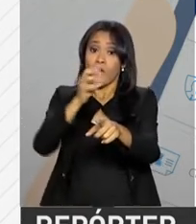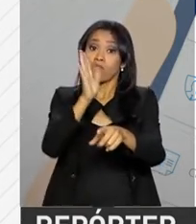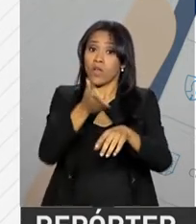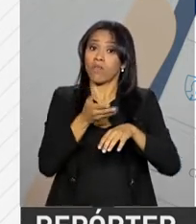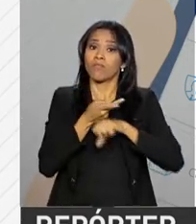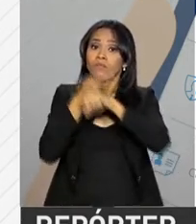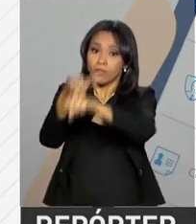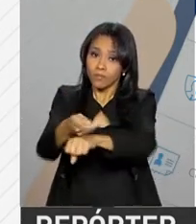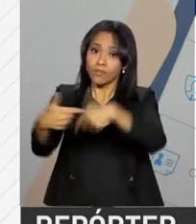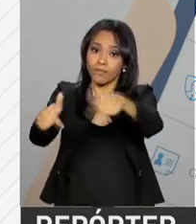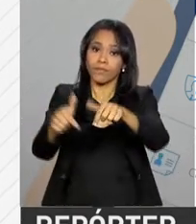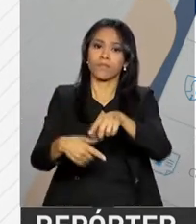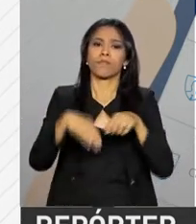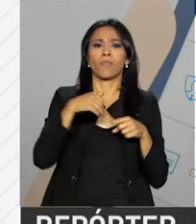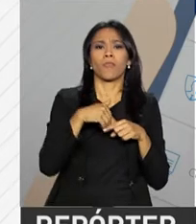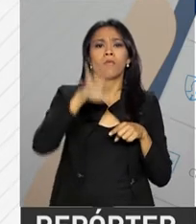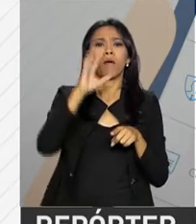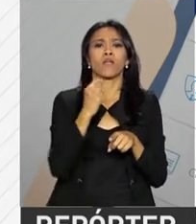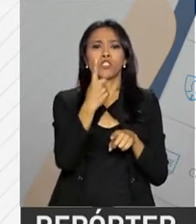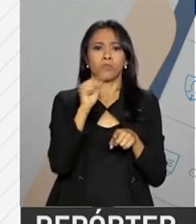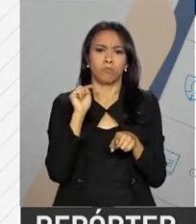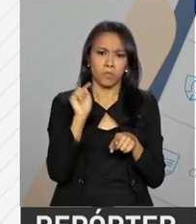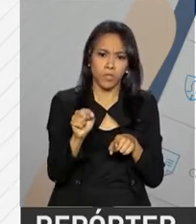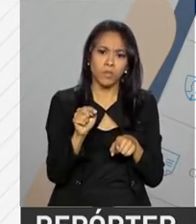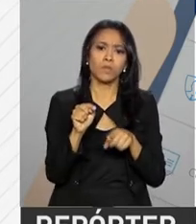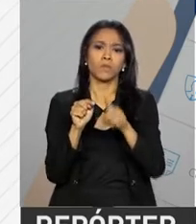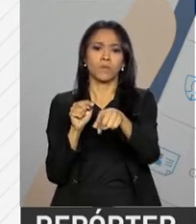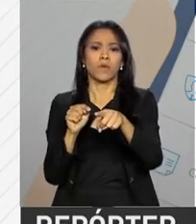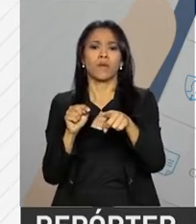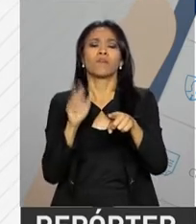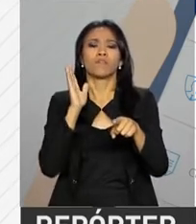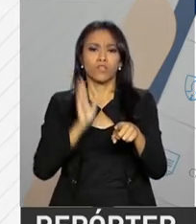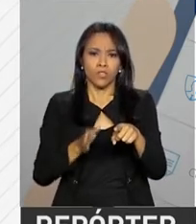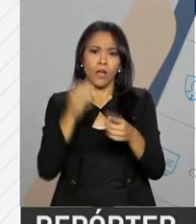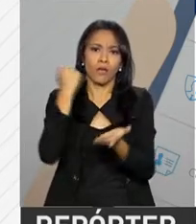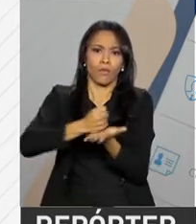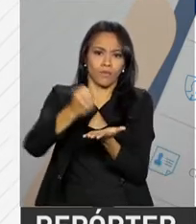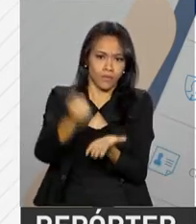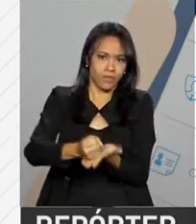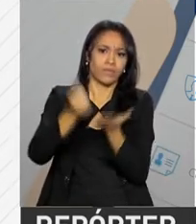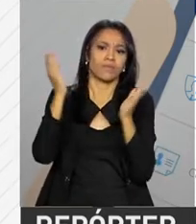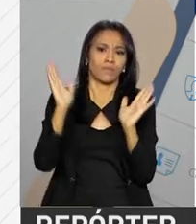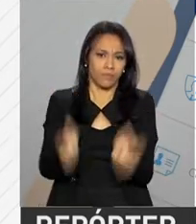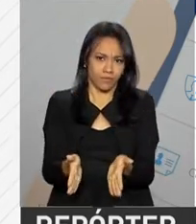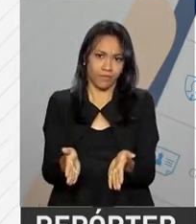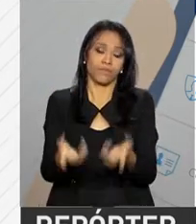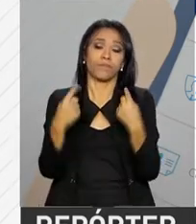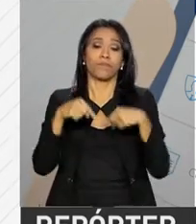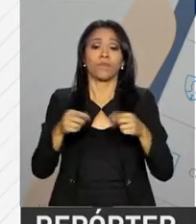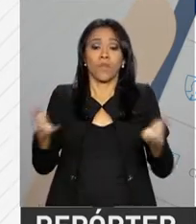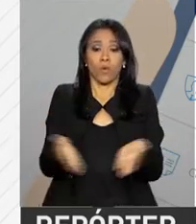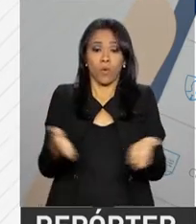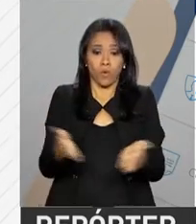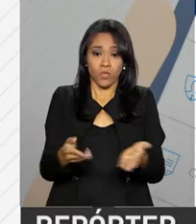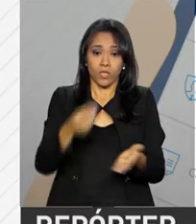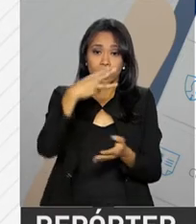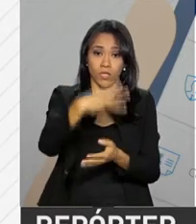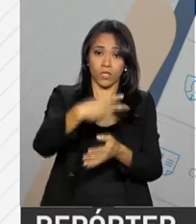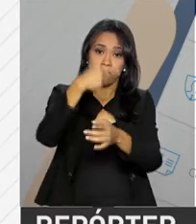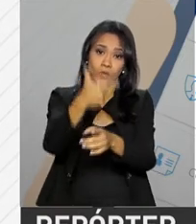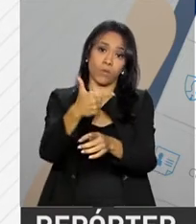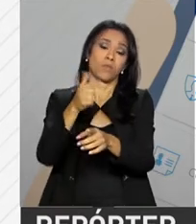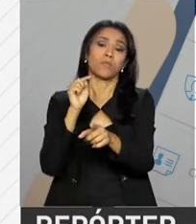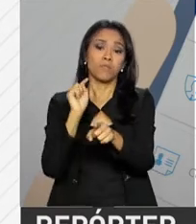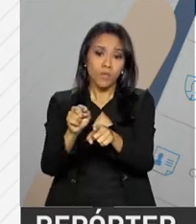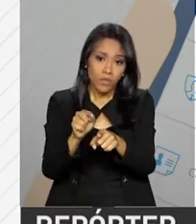ferramenta. E mais de 1.400 colocações já foram realizadas com o aplicativo. Atualmente, há cerca de 32